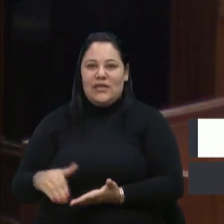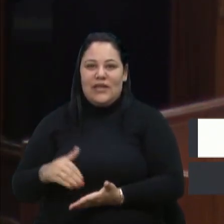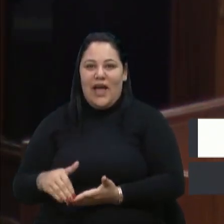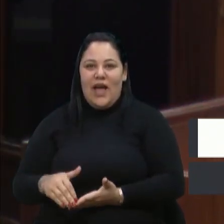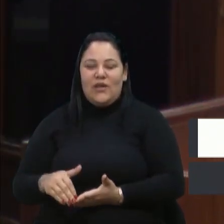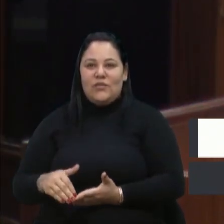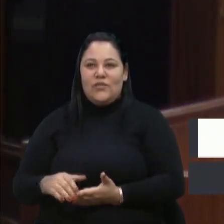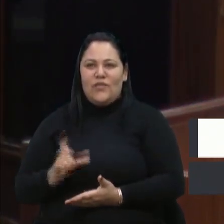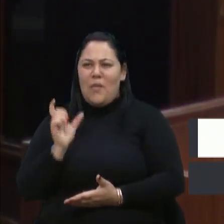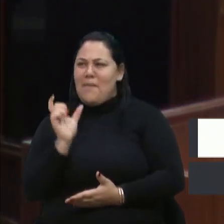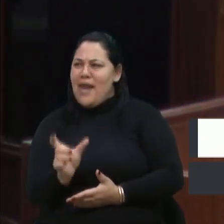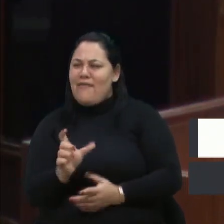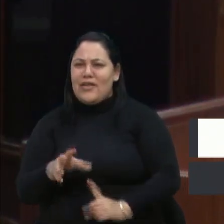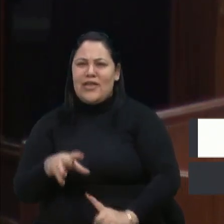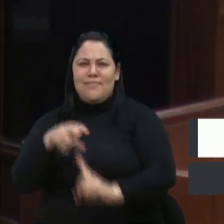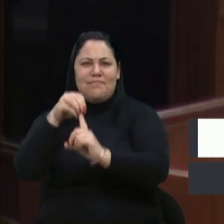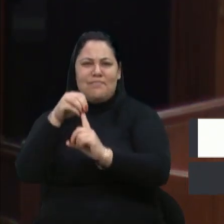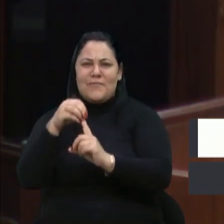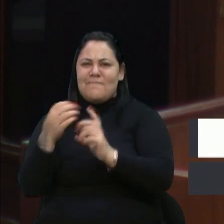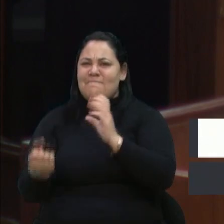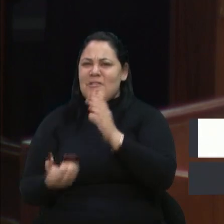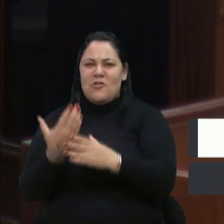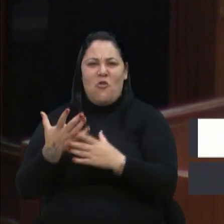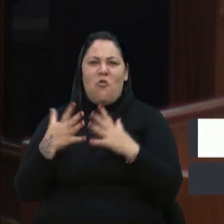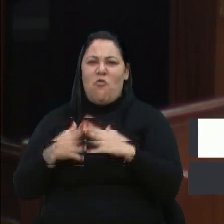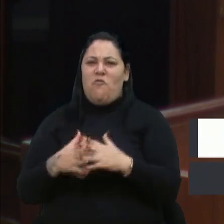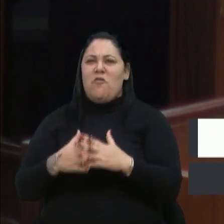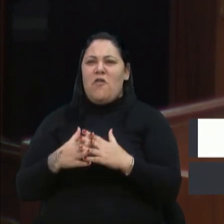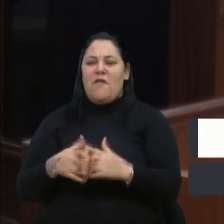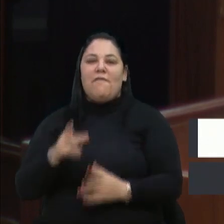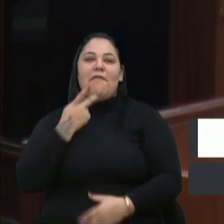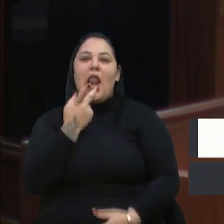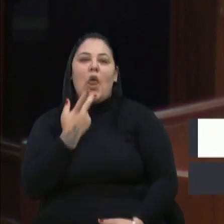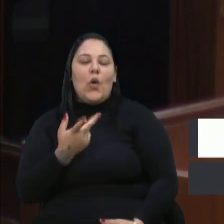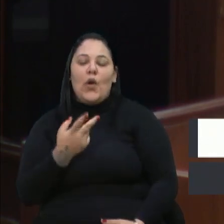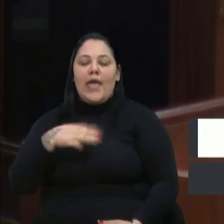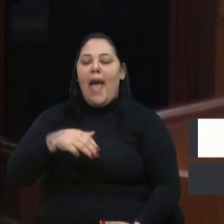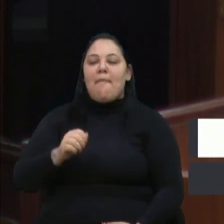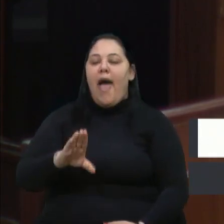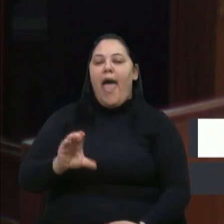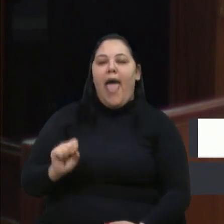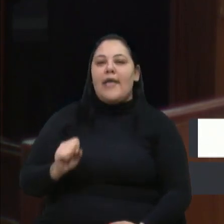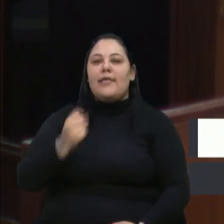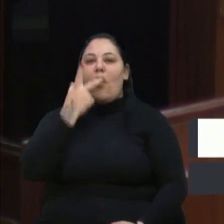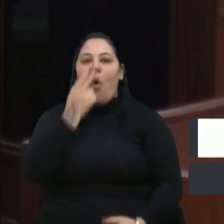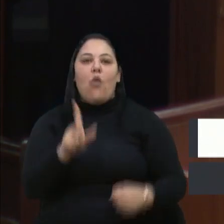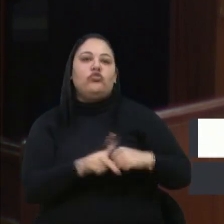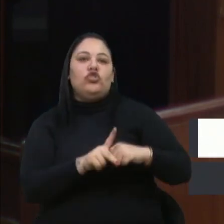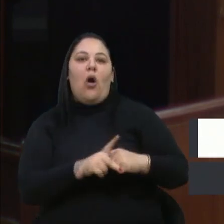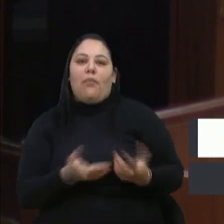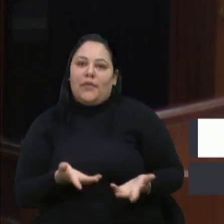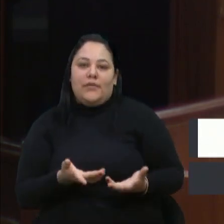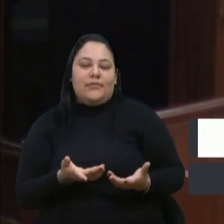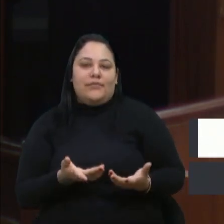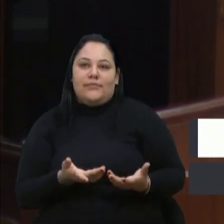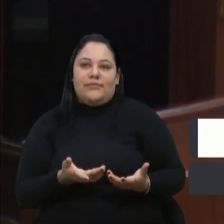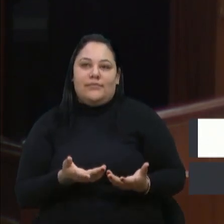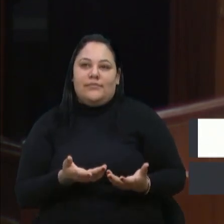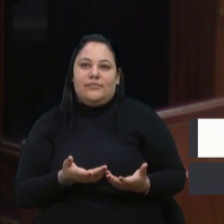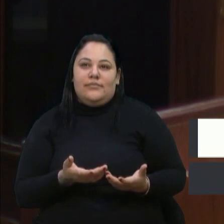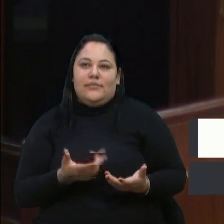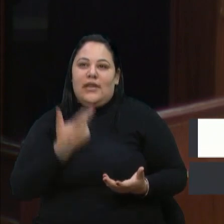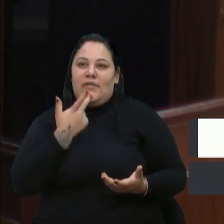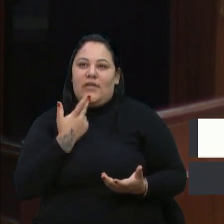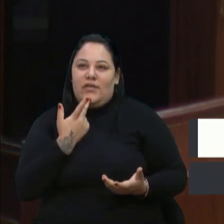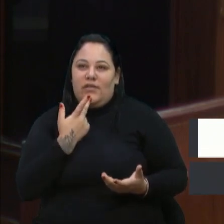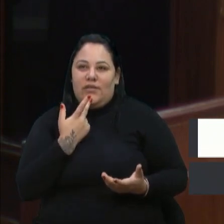foi quando ele disse que a Maesa seria shopping center. Quando ele falou aquela palavra, vereador da Ambrós,